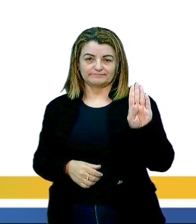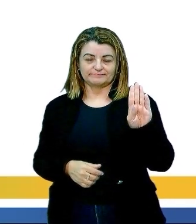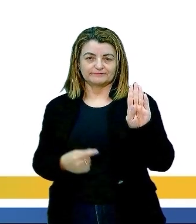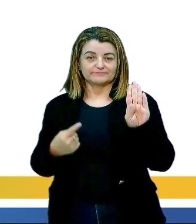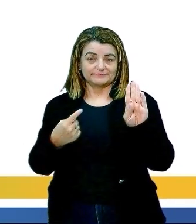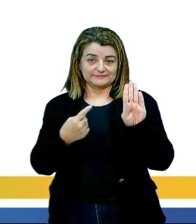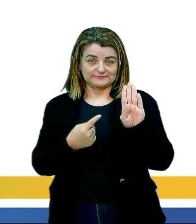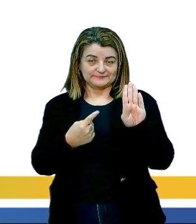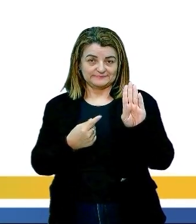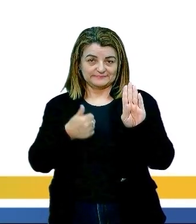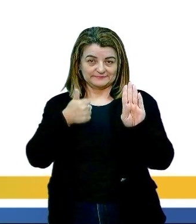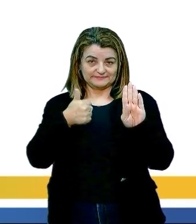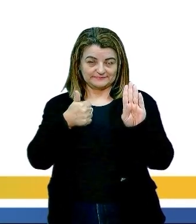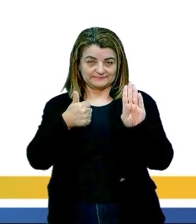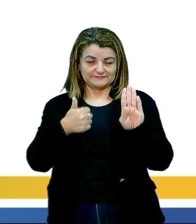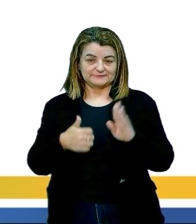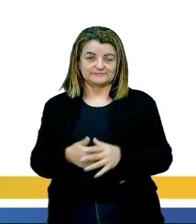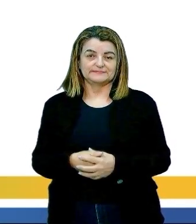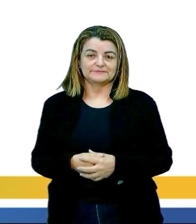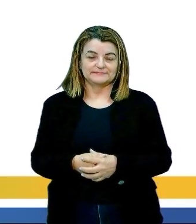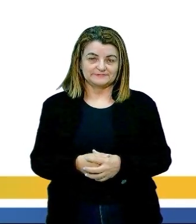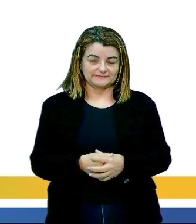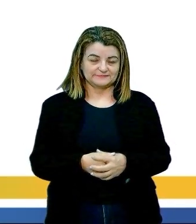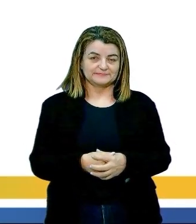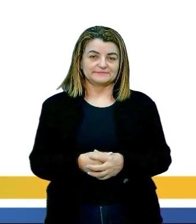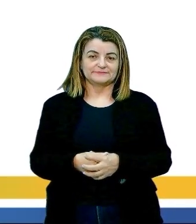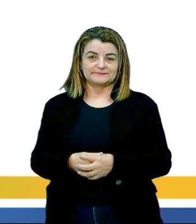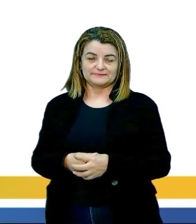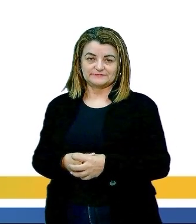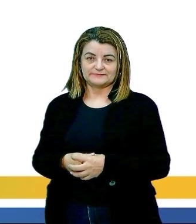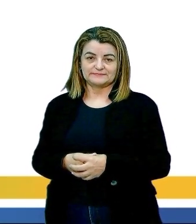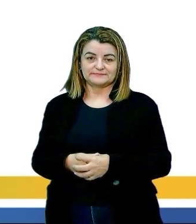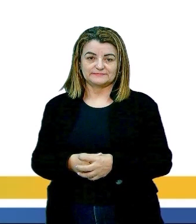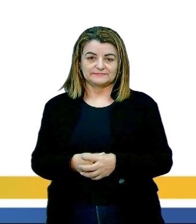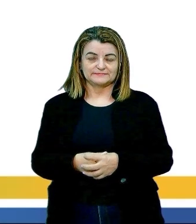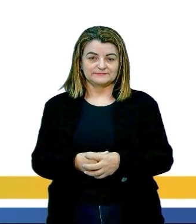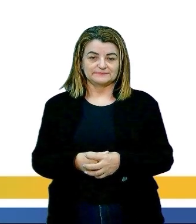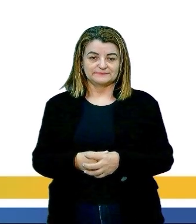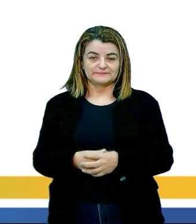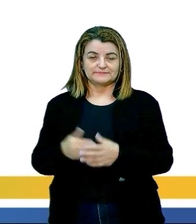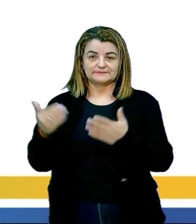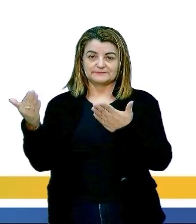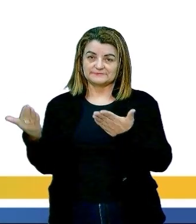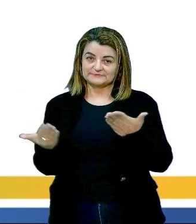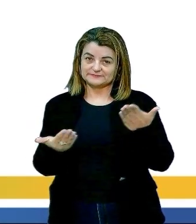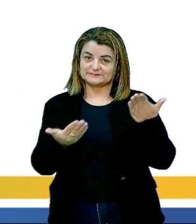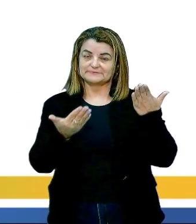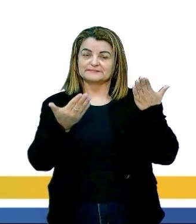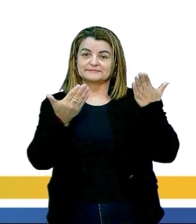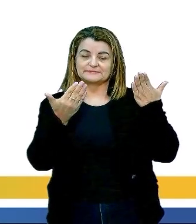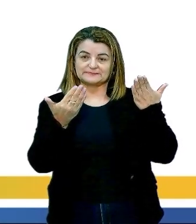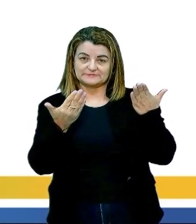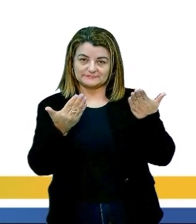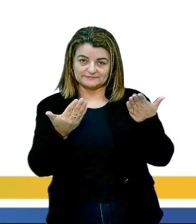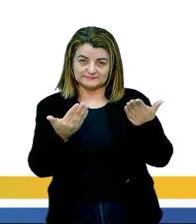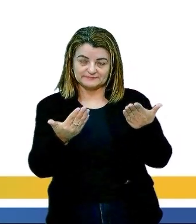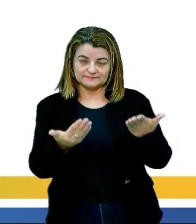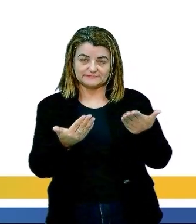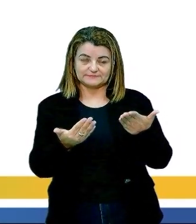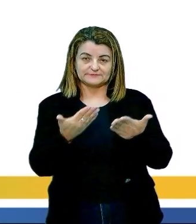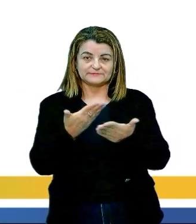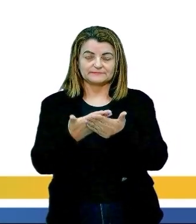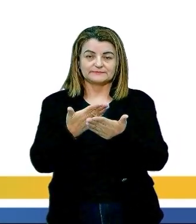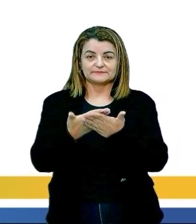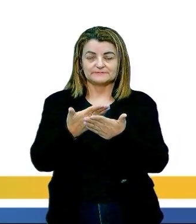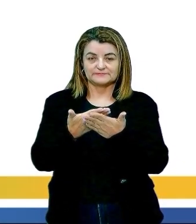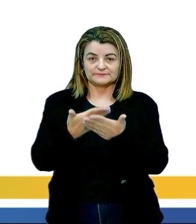Então, para conferir, em letra B é a resposta correta da questão, ok? Esse é o referencial bibliográfico da nossa aula